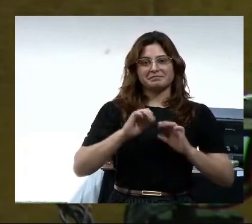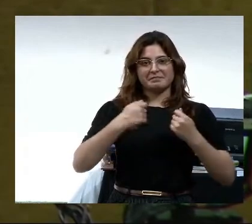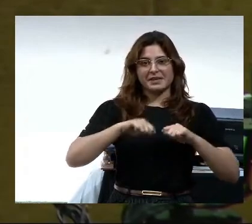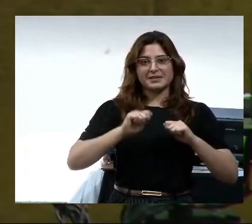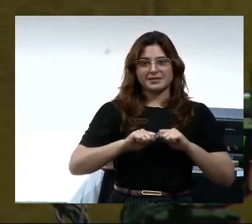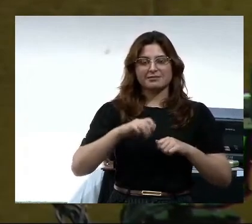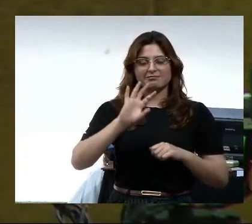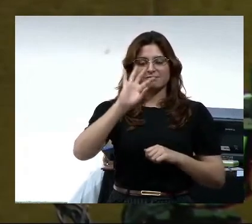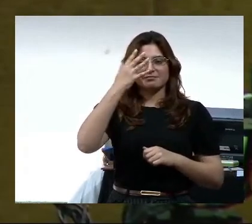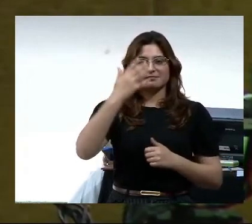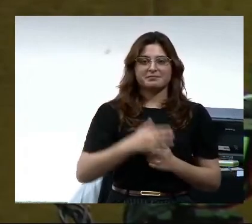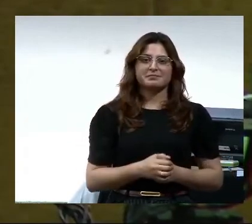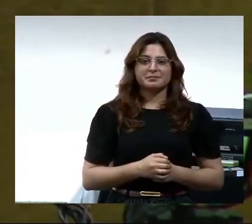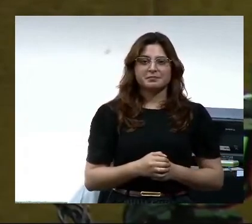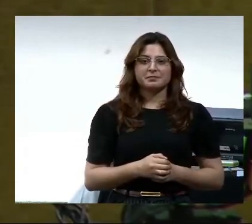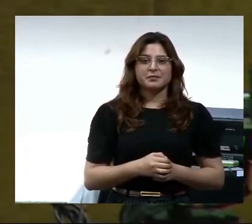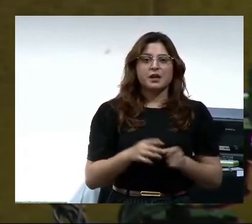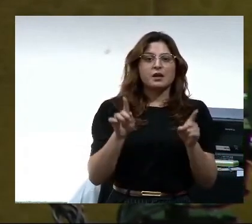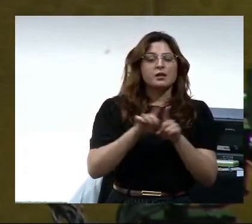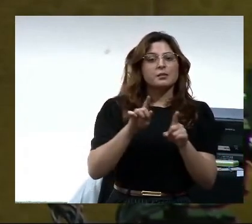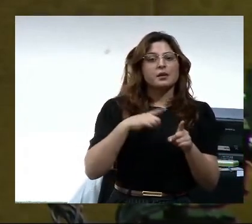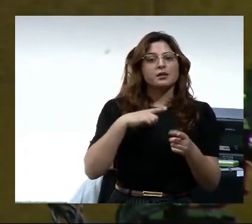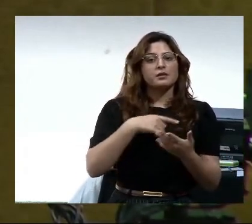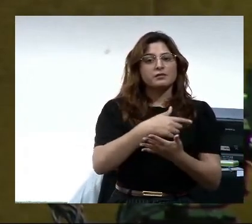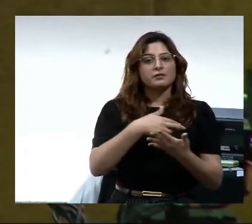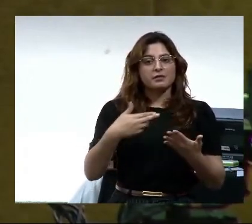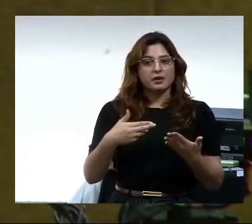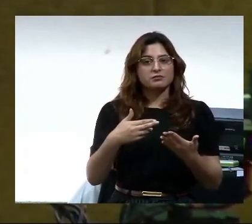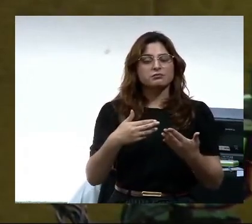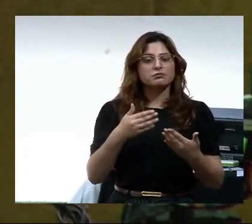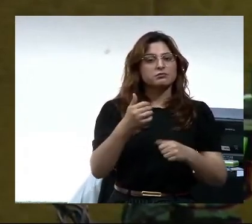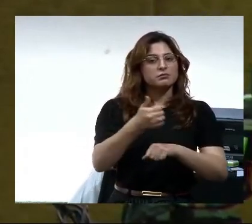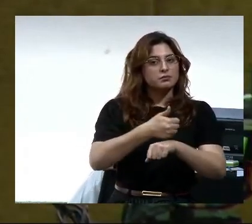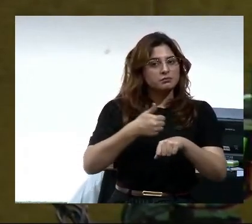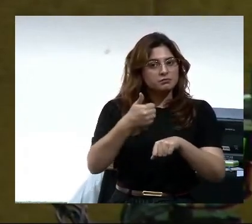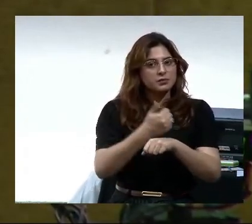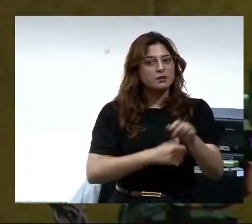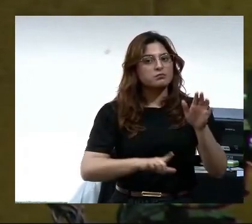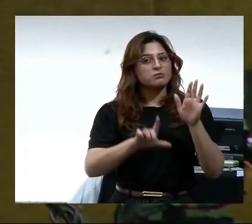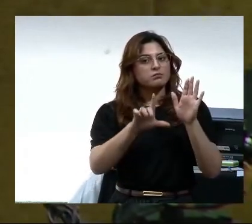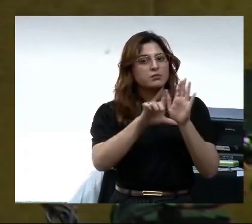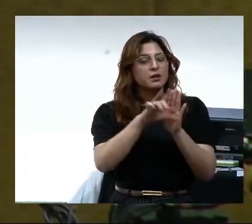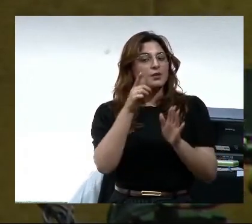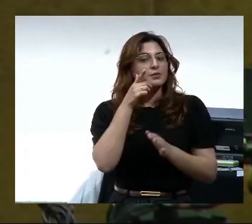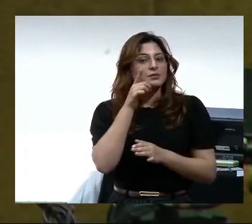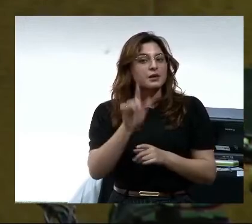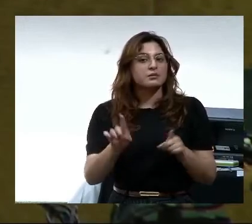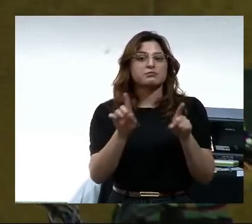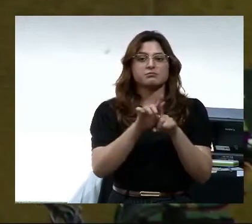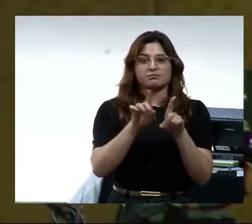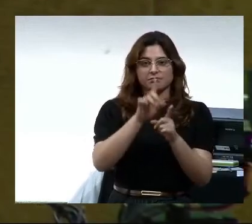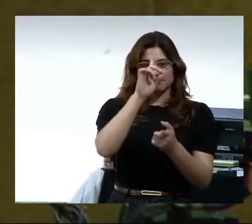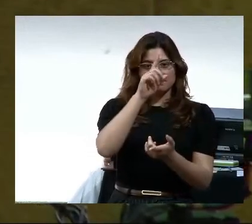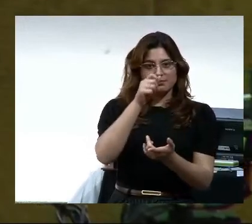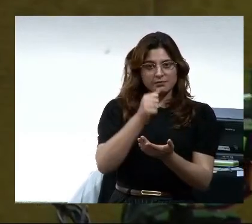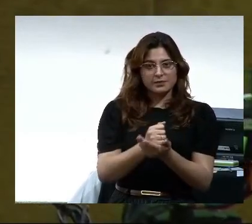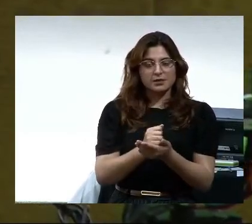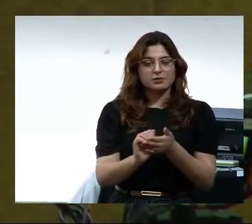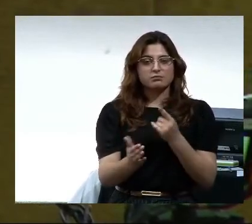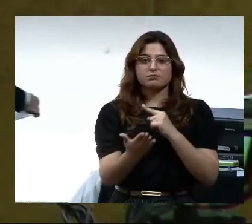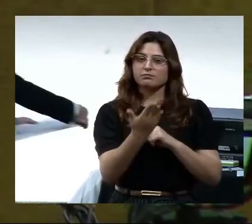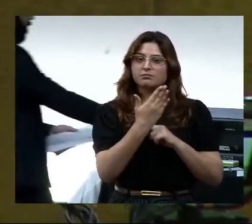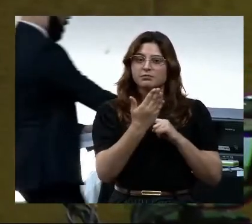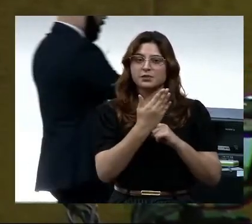união em torno das questões profissionais, conquistamos leis e decisões que hoje nos ajudam a enfrentar os ataques